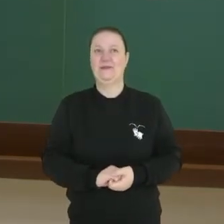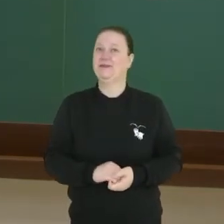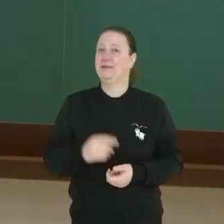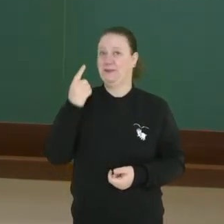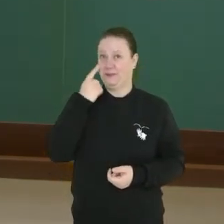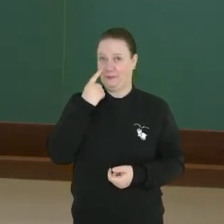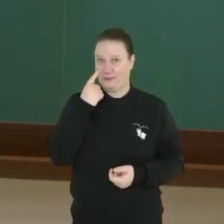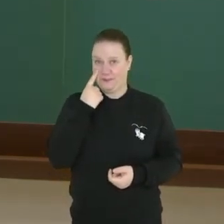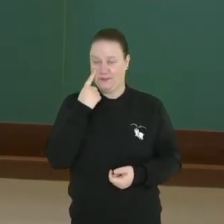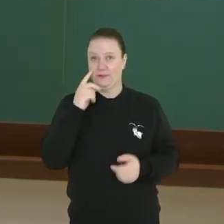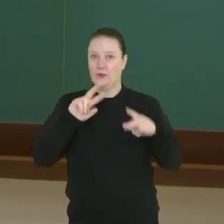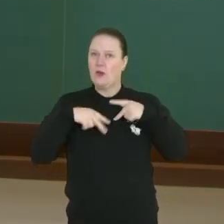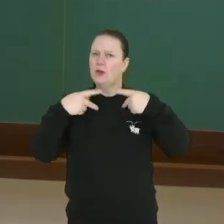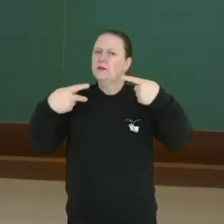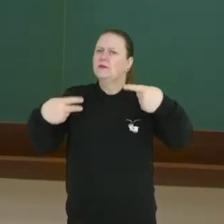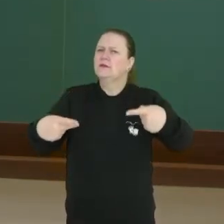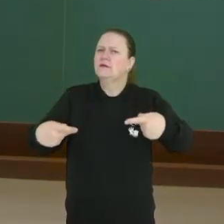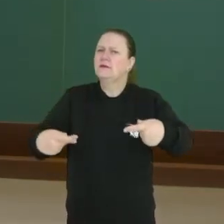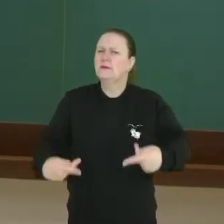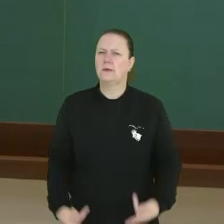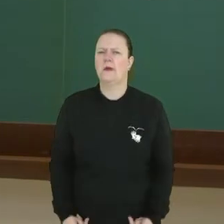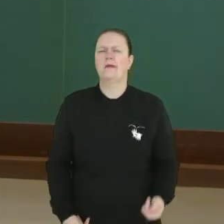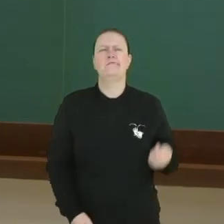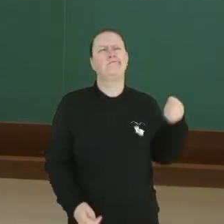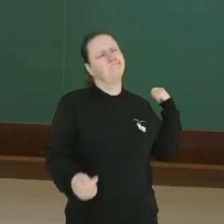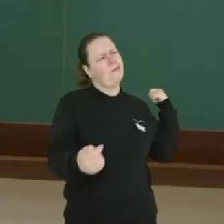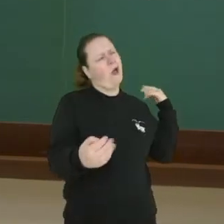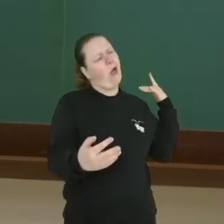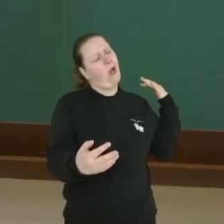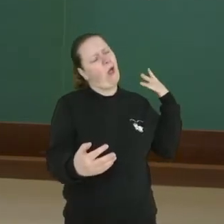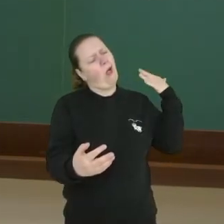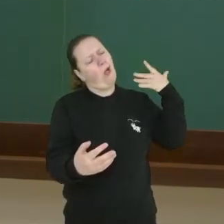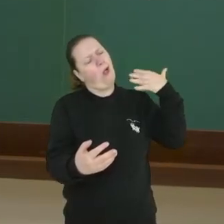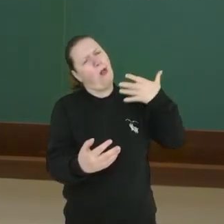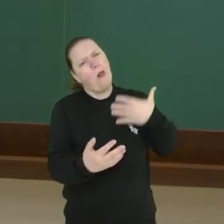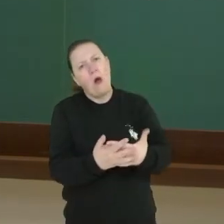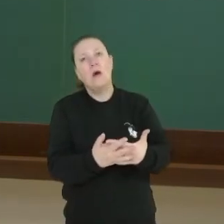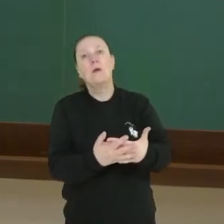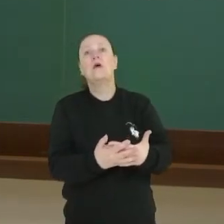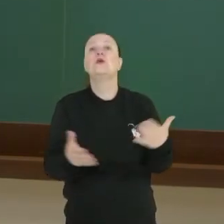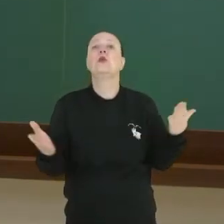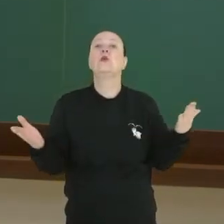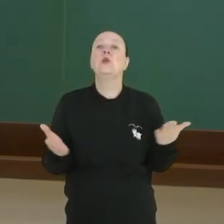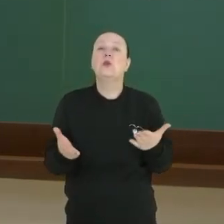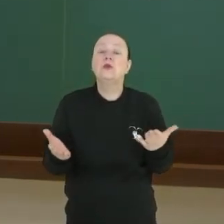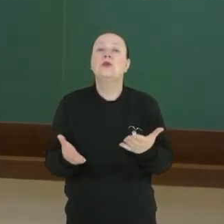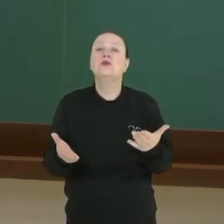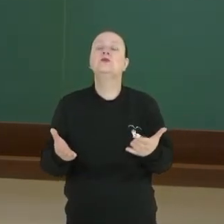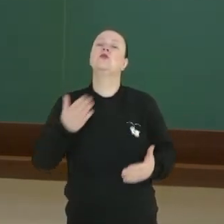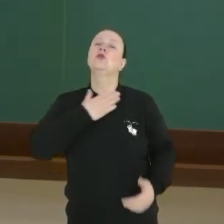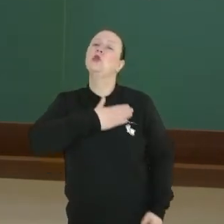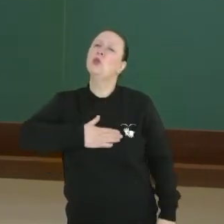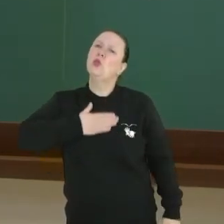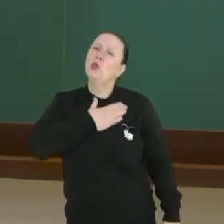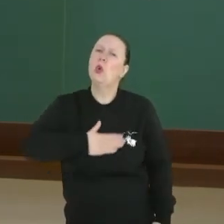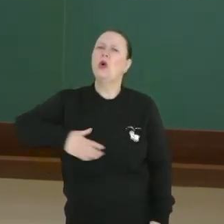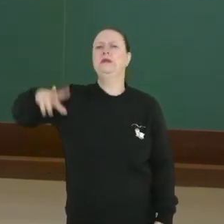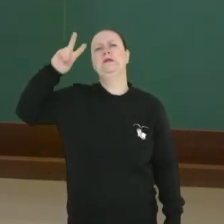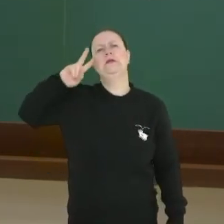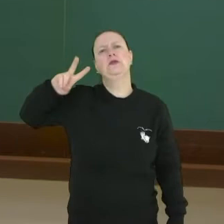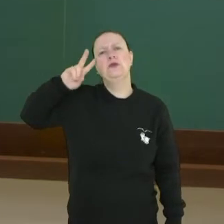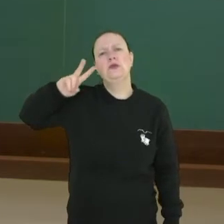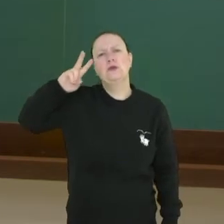O ser humano desde muito tempo, né, gostava de ouvir histórias, né? Isso era passado